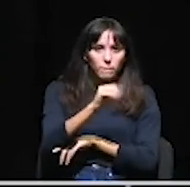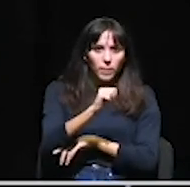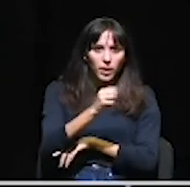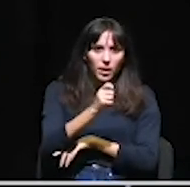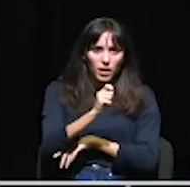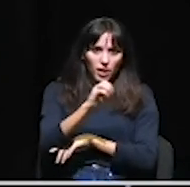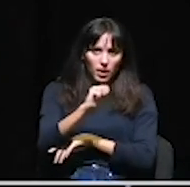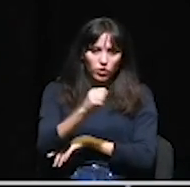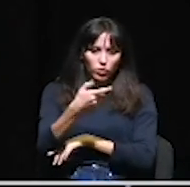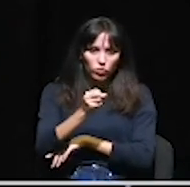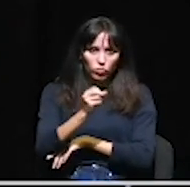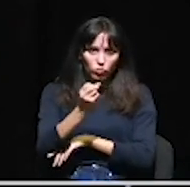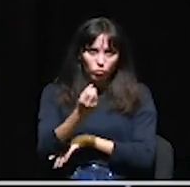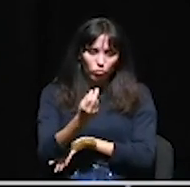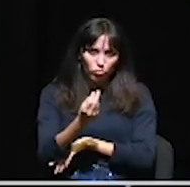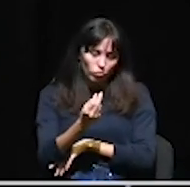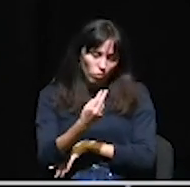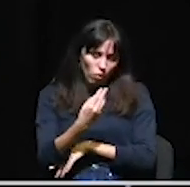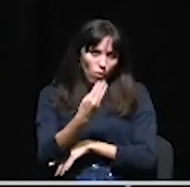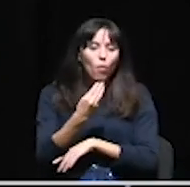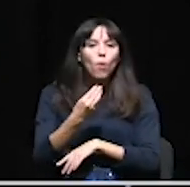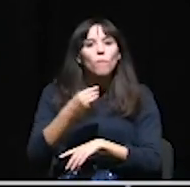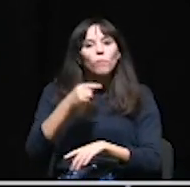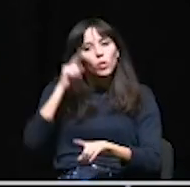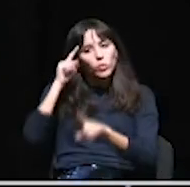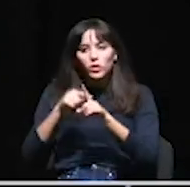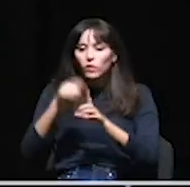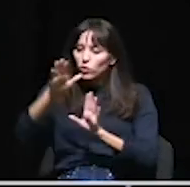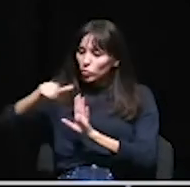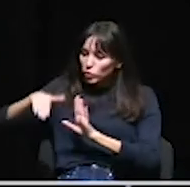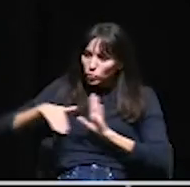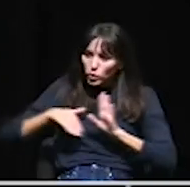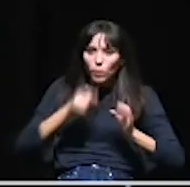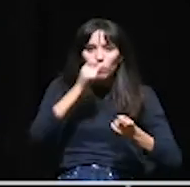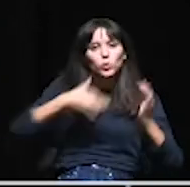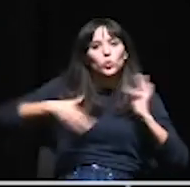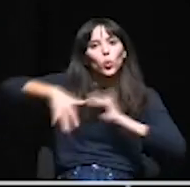não monetários, para conseguirmos o envolvimento de todos os municípios.